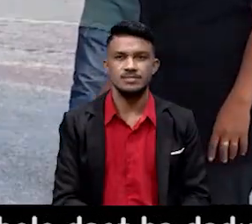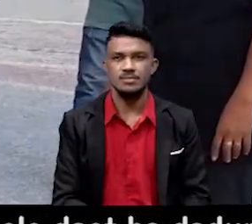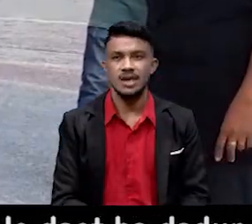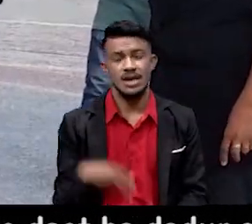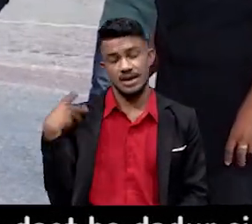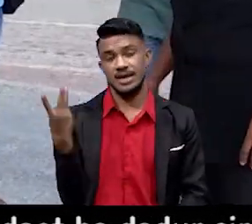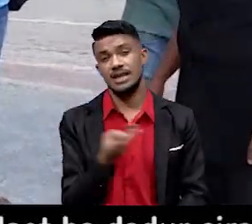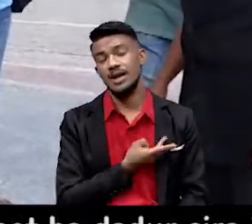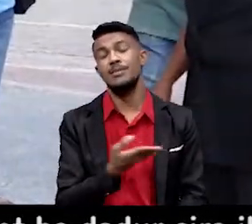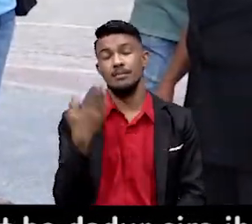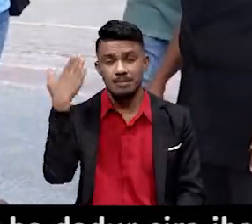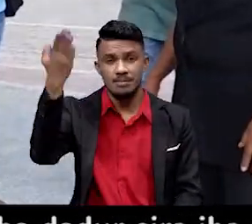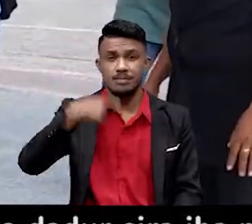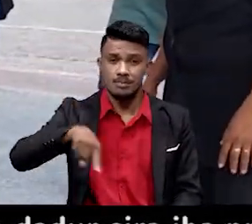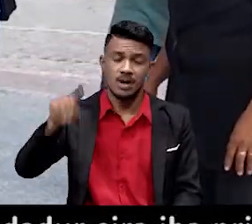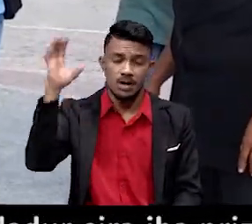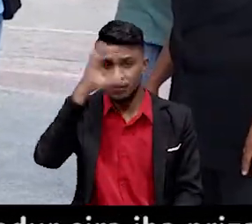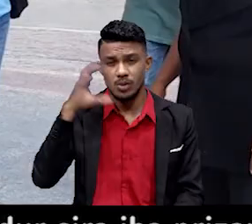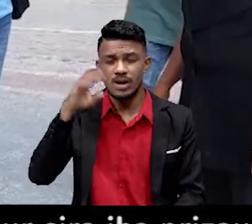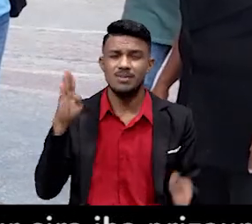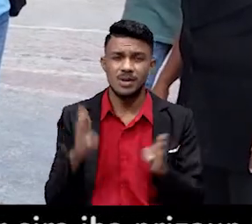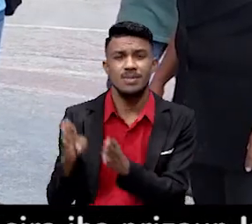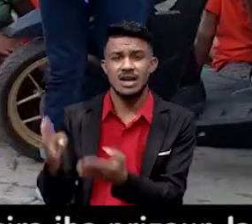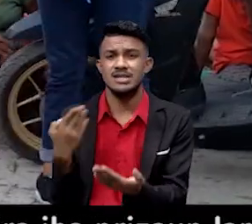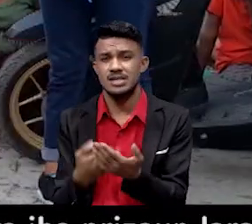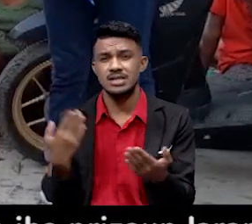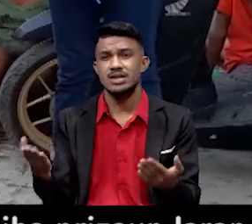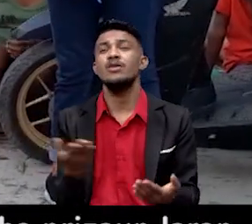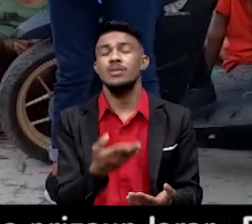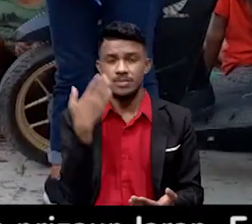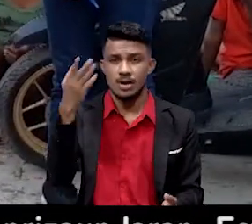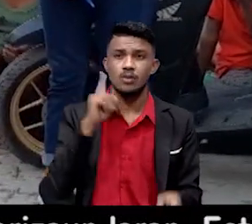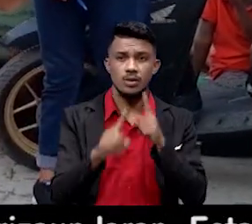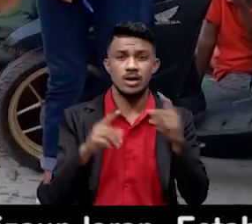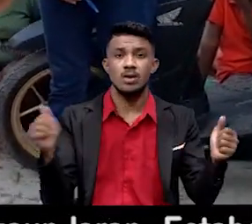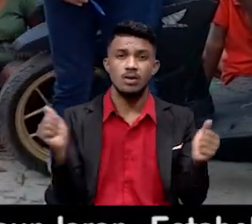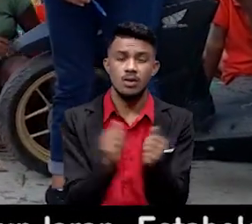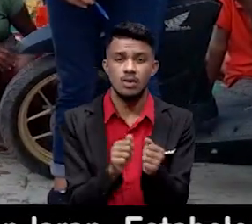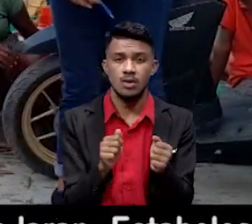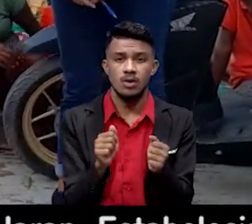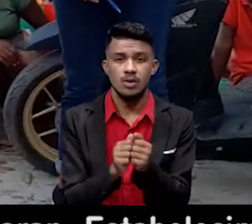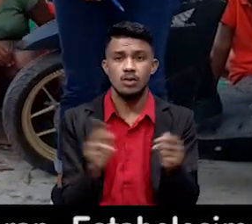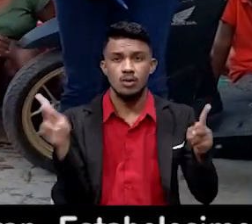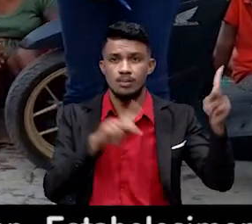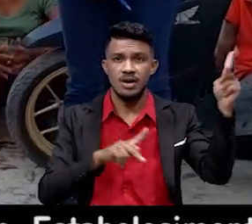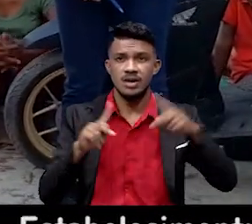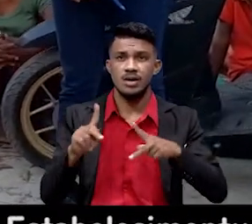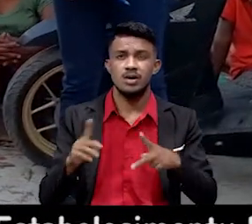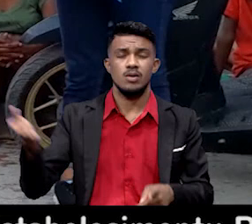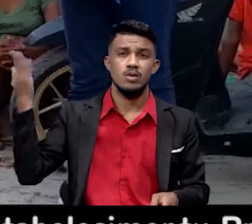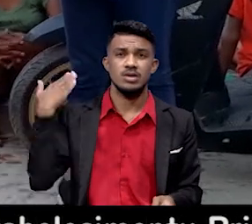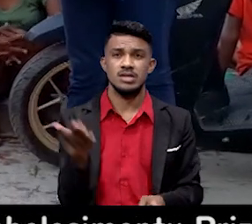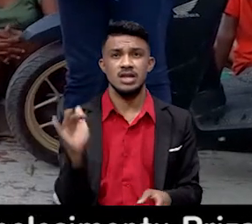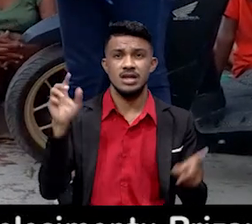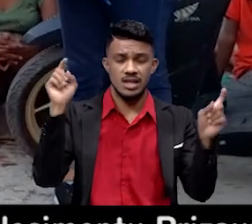ita babuka anesan prepara sasan ita foi mbakulia ho a companhia balu lolos nen antes ira nesira tem que ser ia